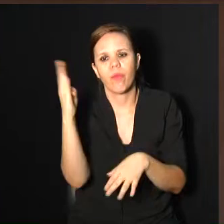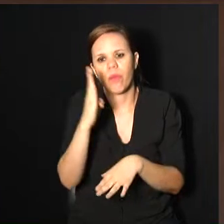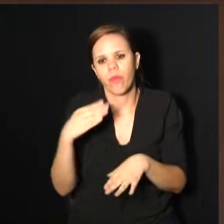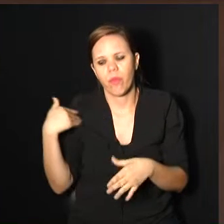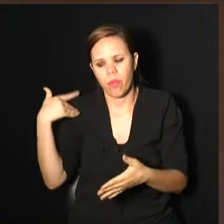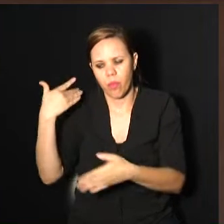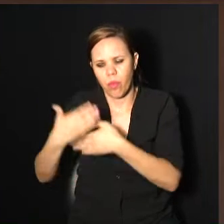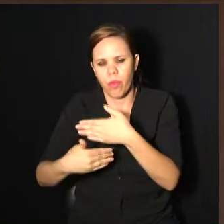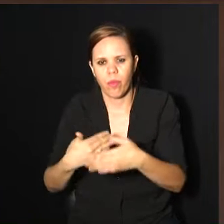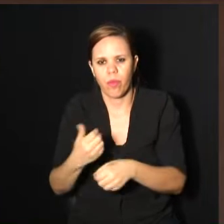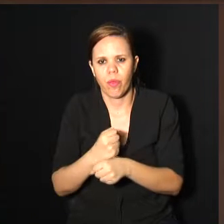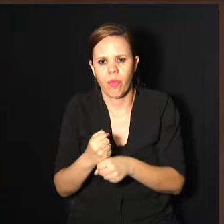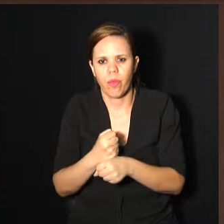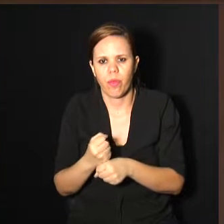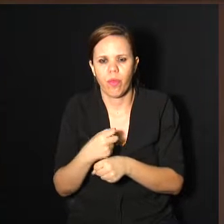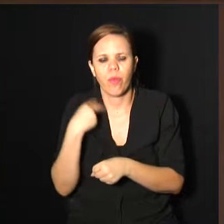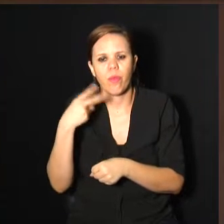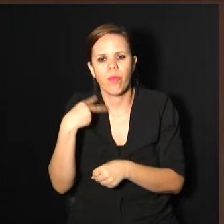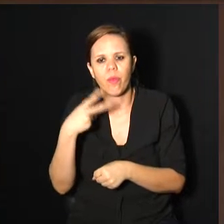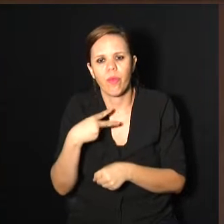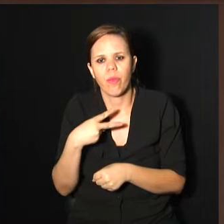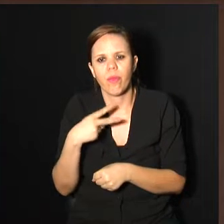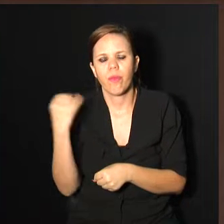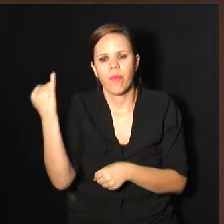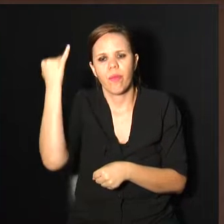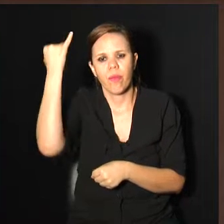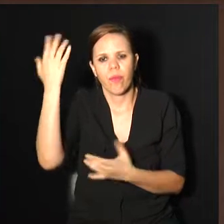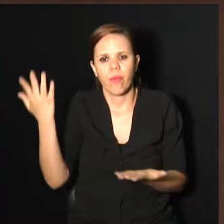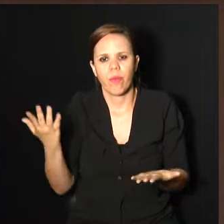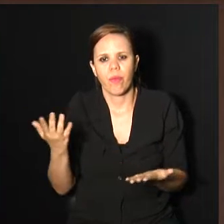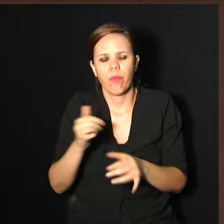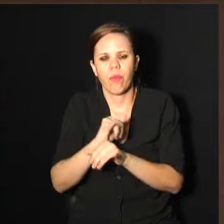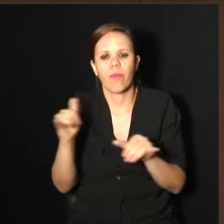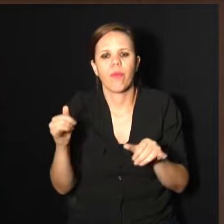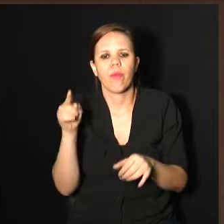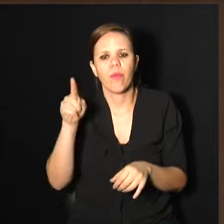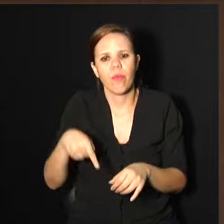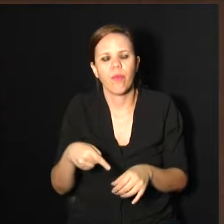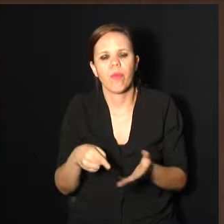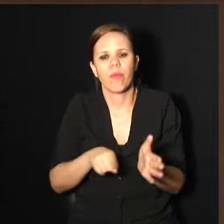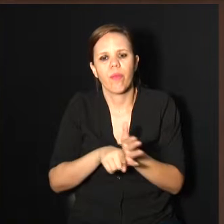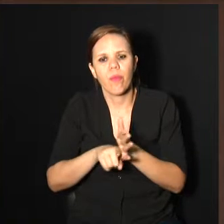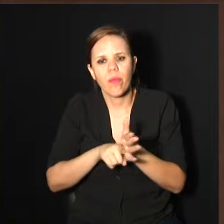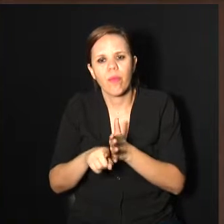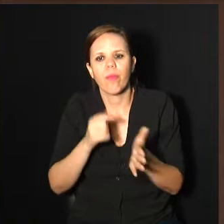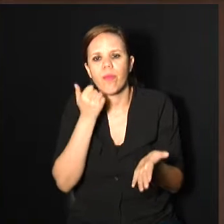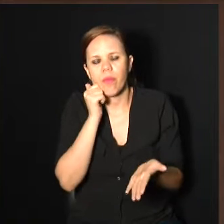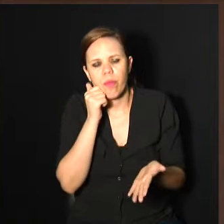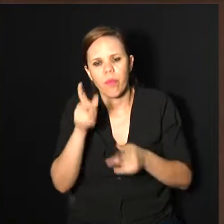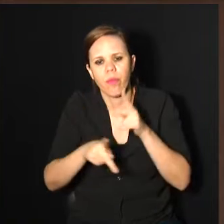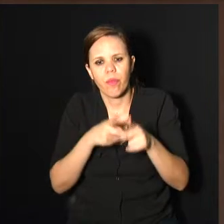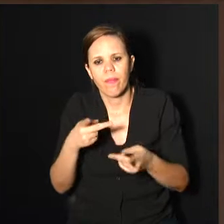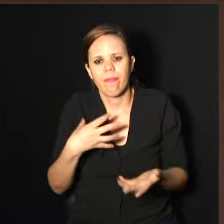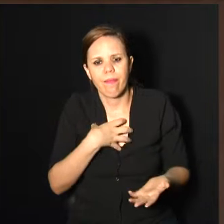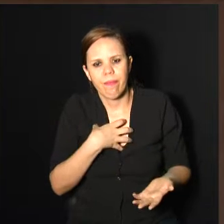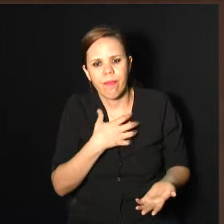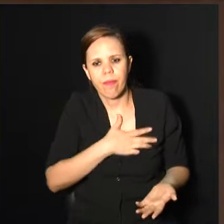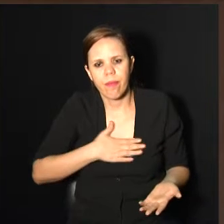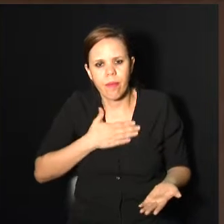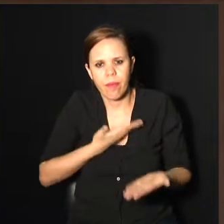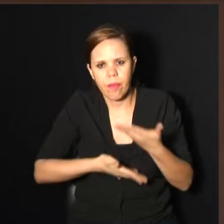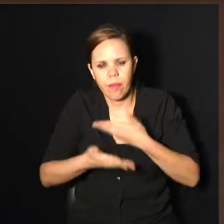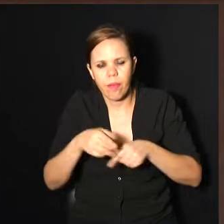O vereador destacou a importância da divulgação científica. No sentido de fazer com que as pessoas peguem gosto e